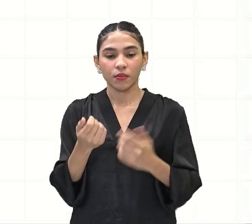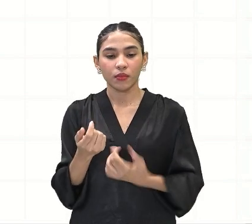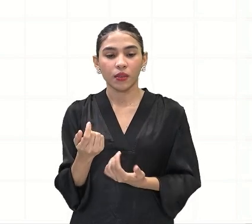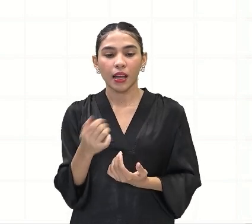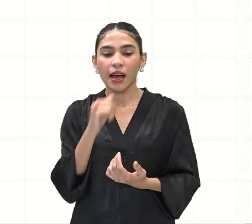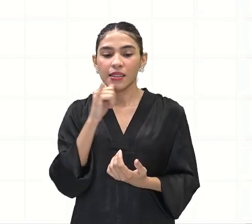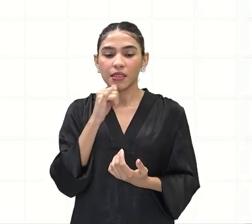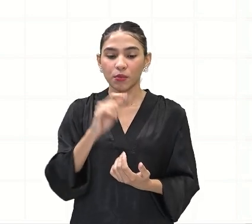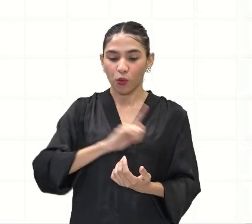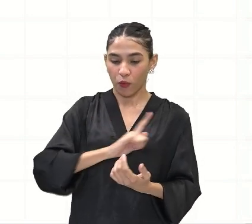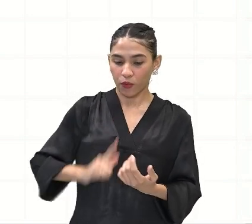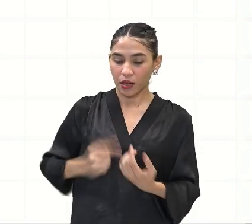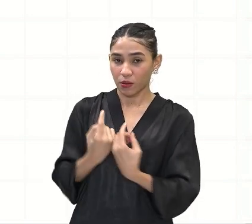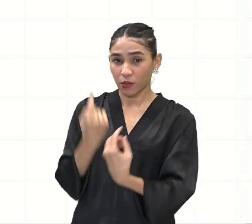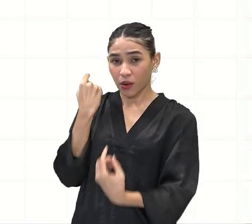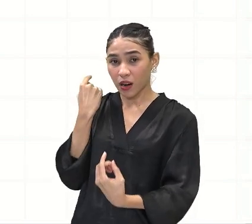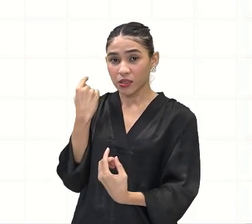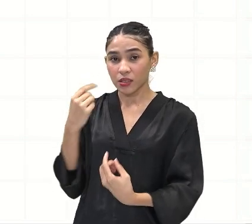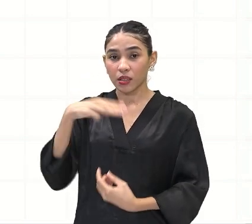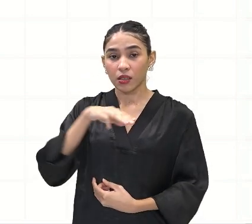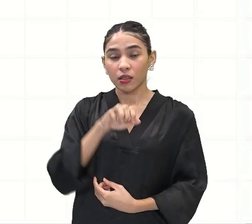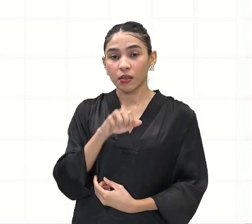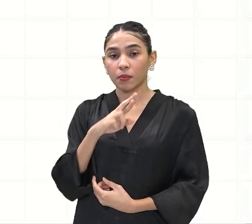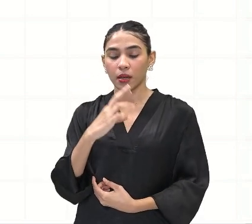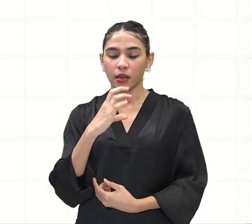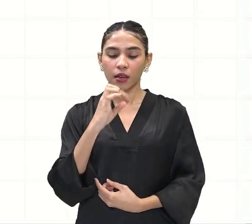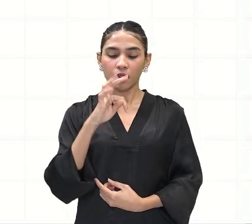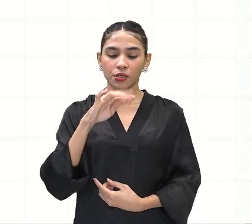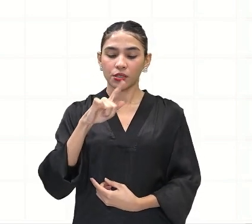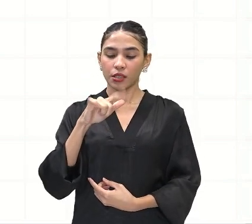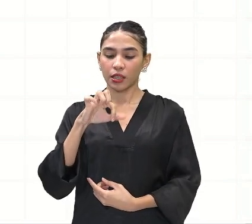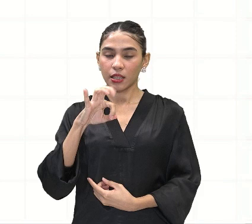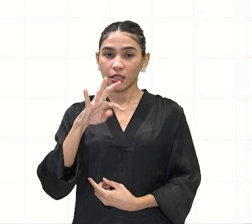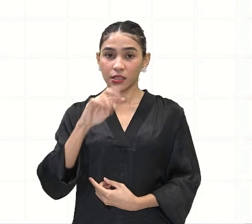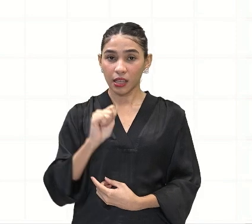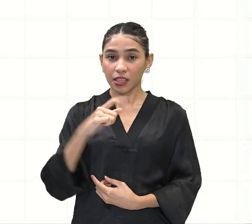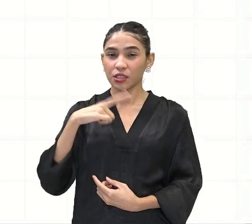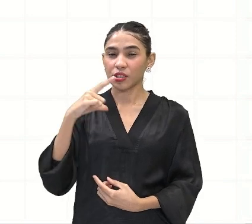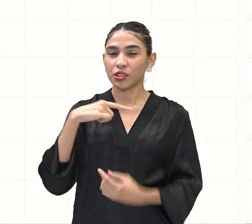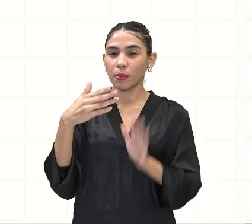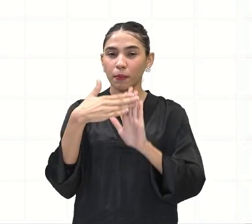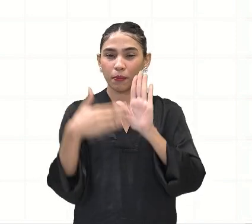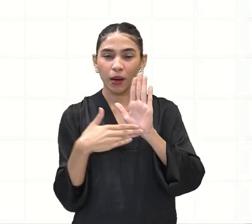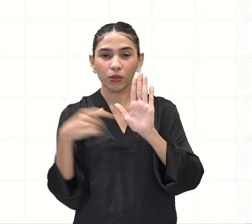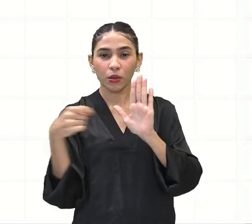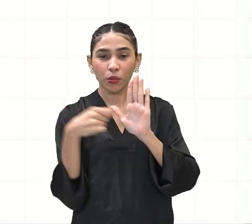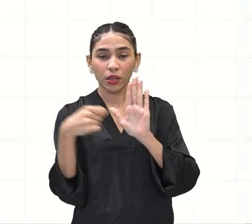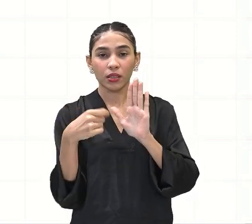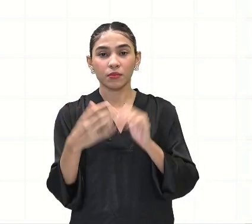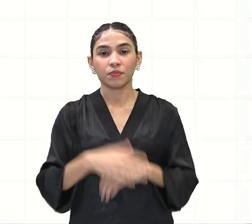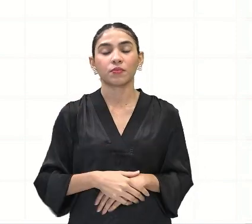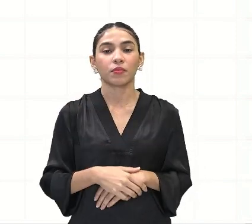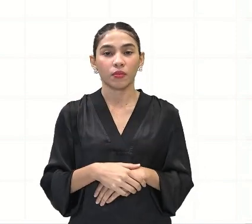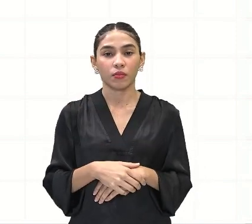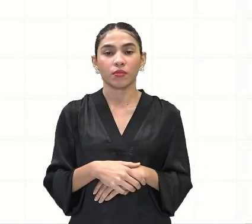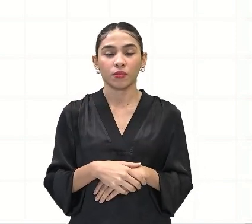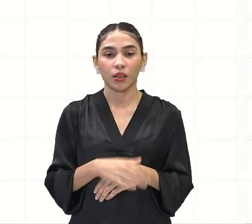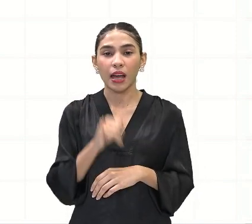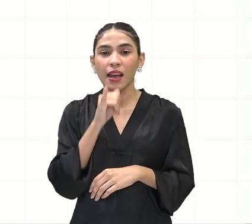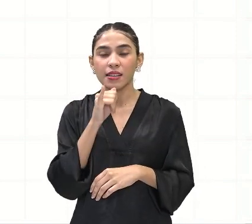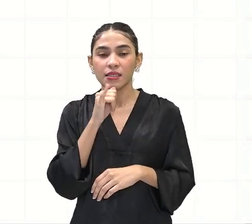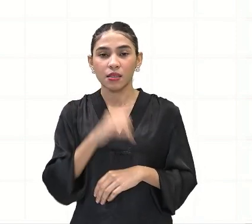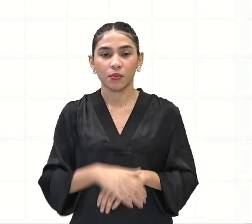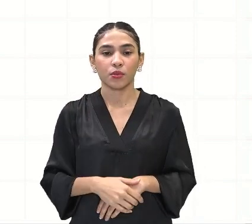um antigo regime mercantilista, que estava pautado na acumulação,